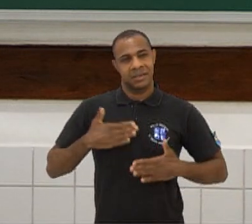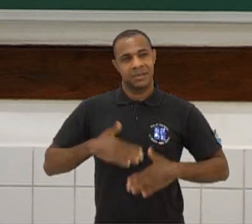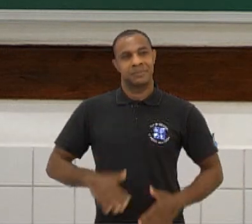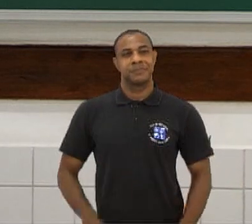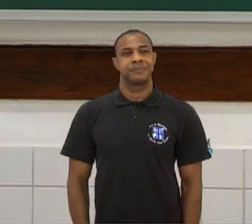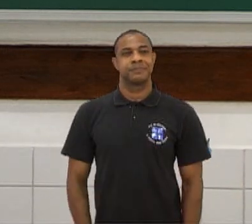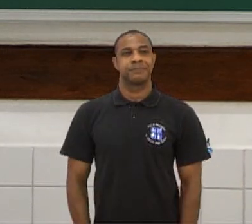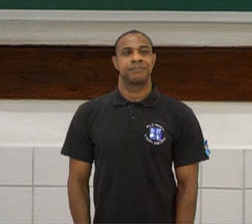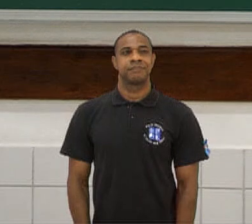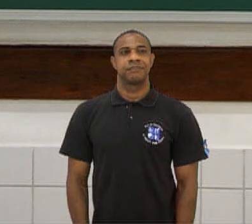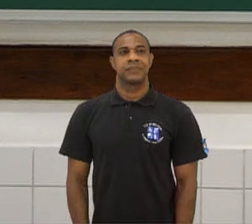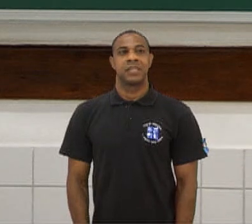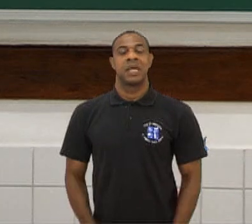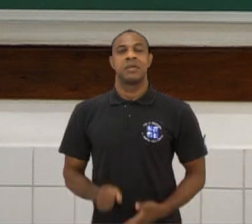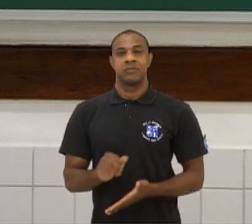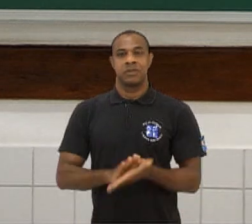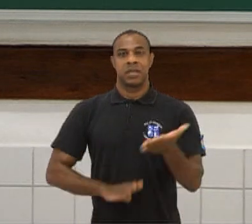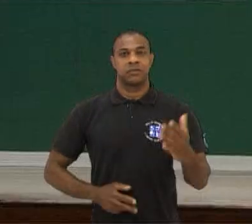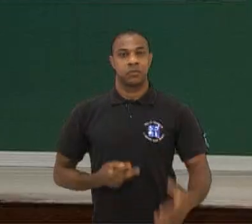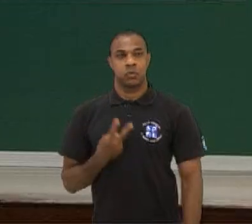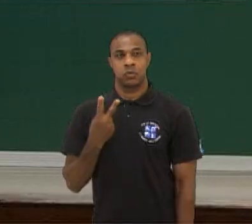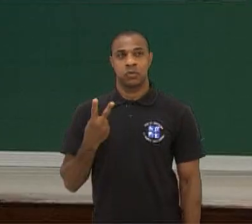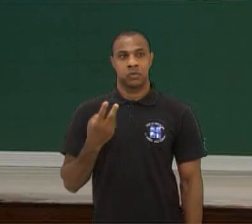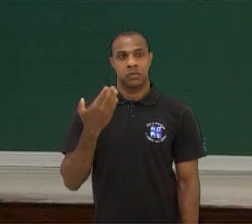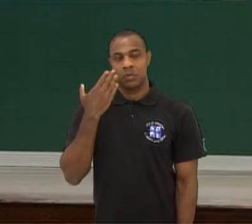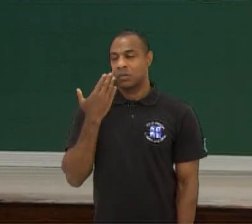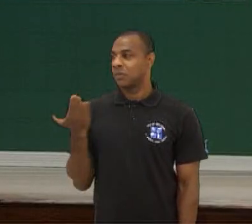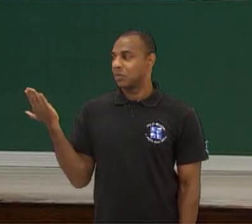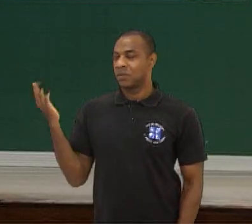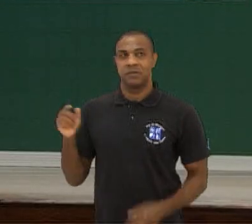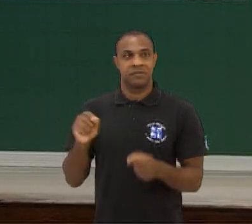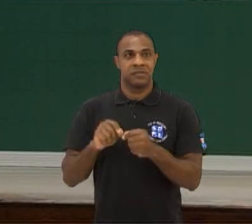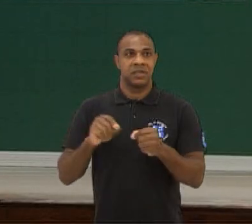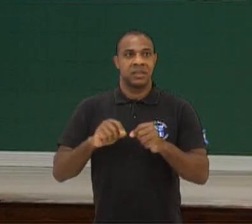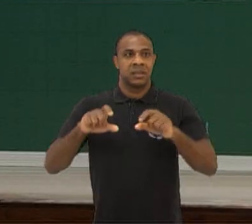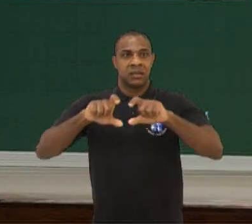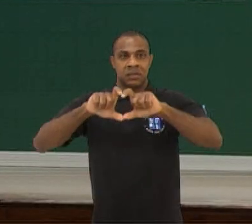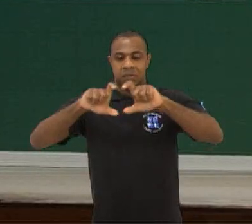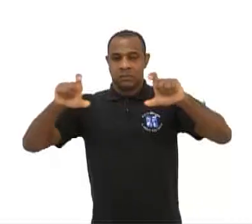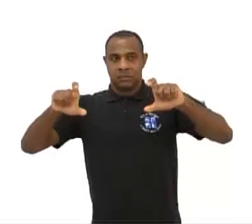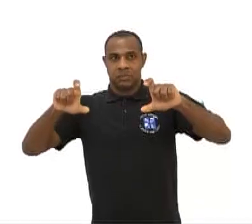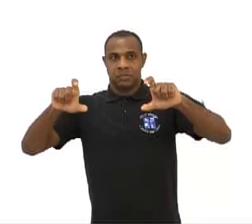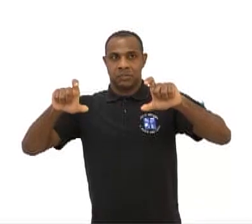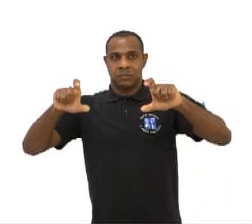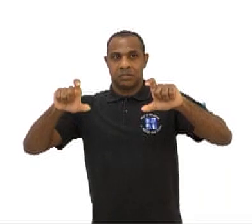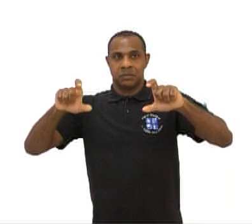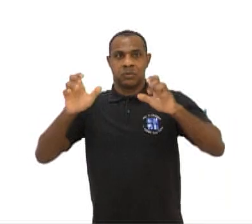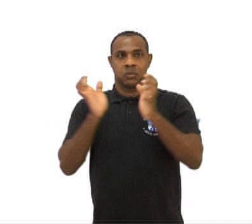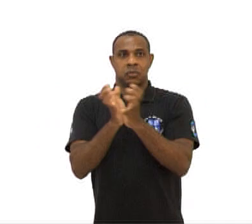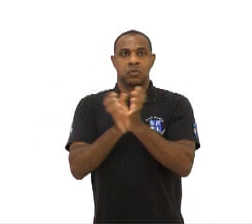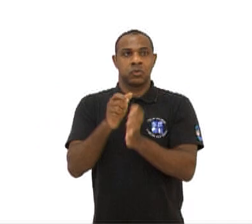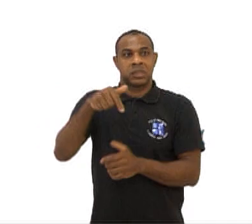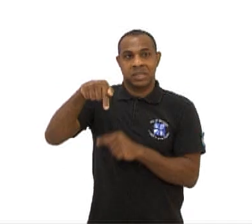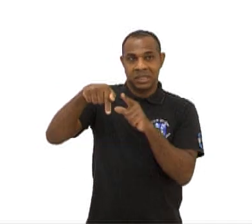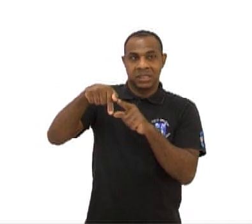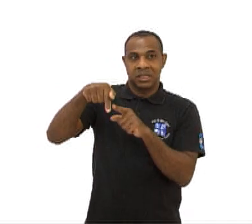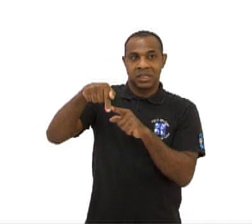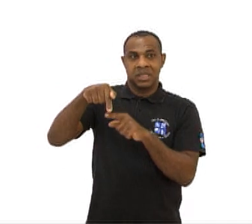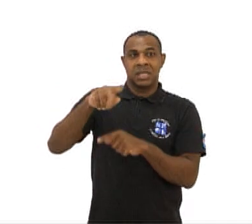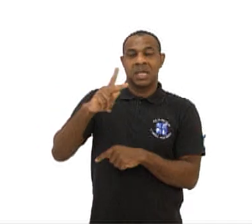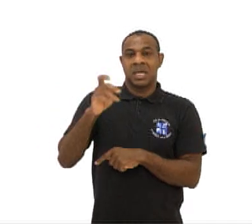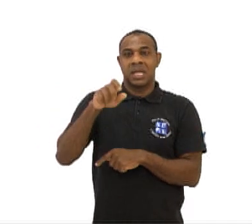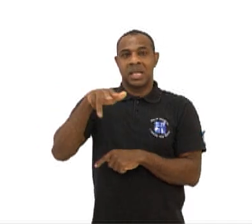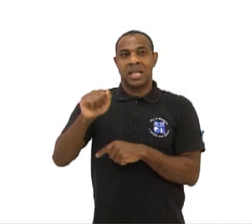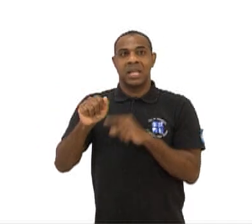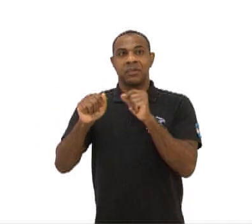bom? Exercício 2. Ao resolver essas equações, no conjunto Q racionais, Helena